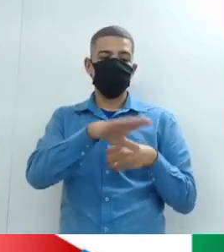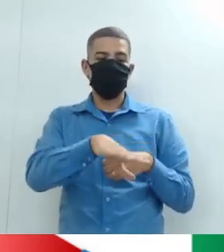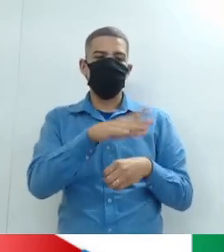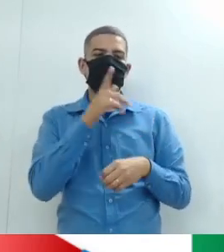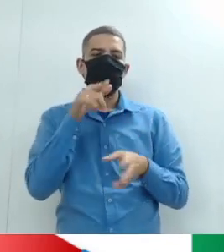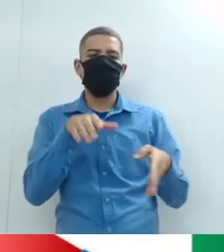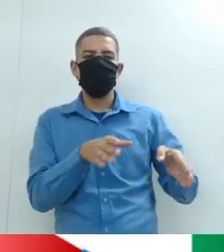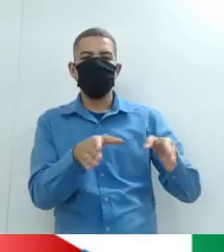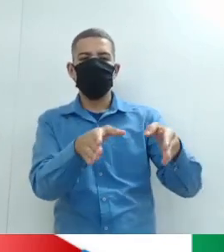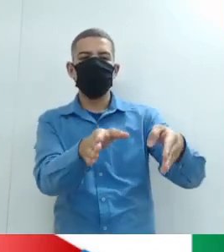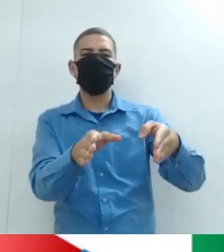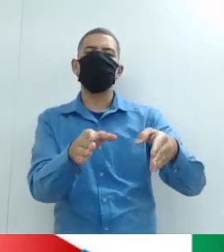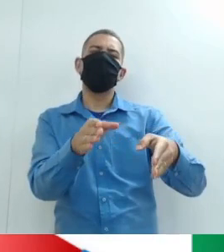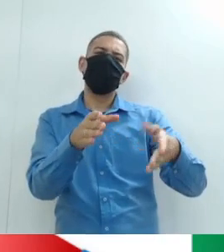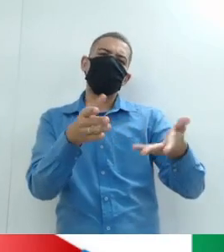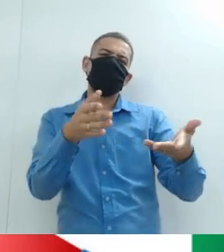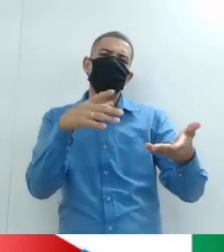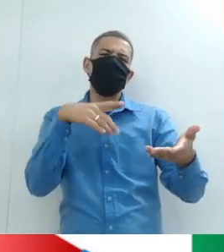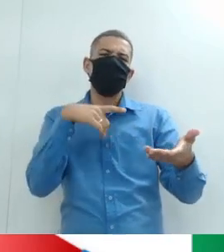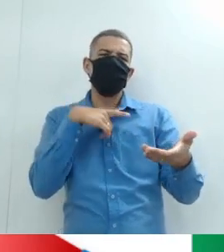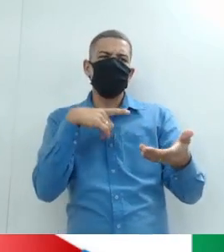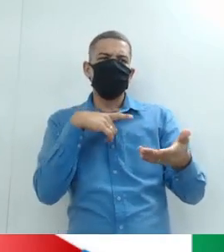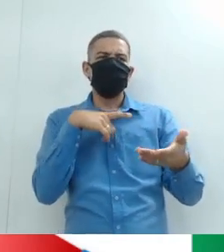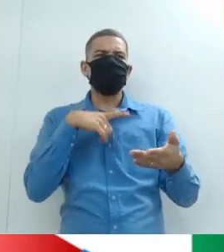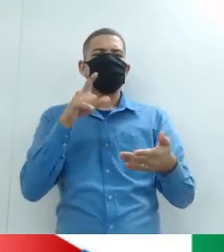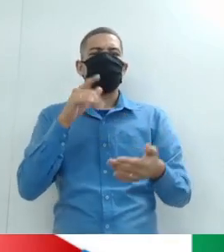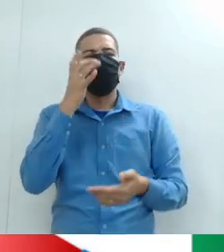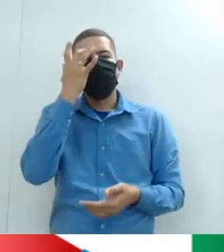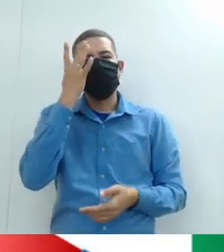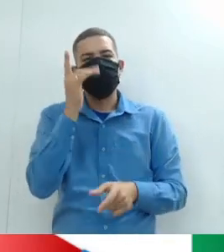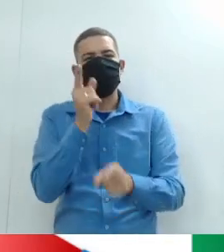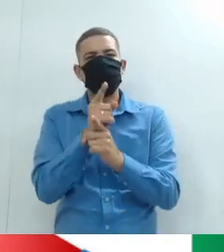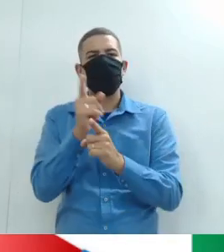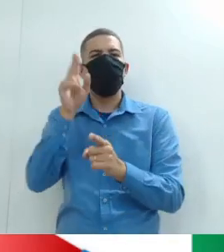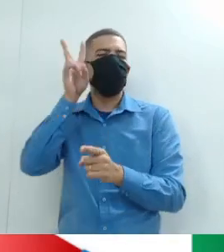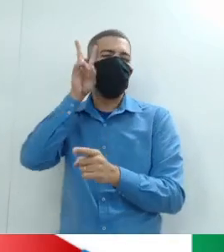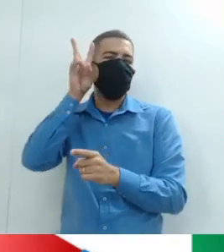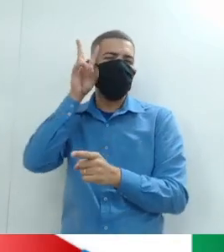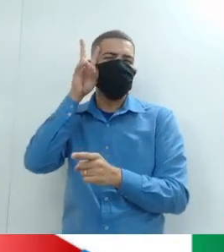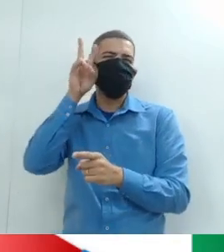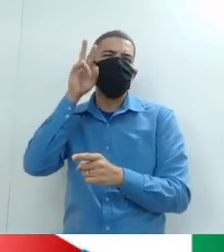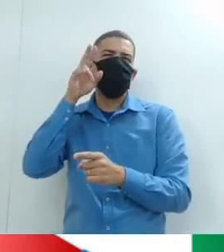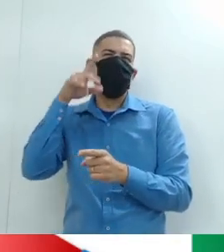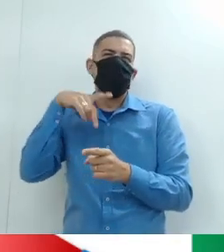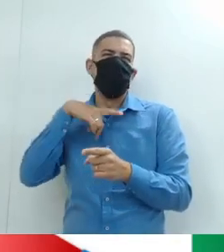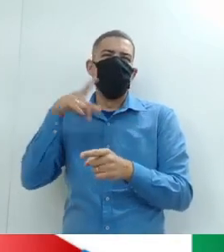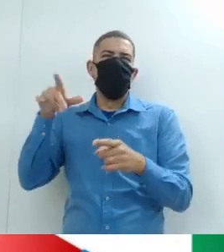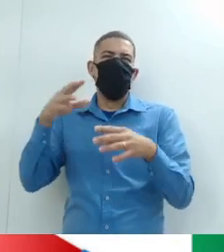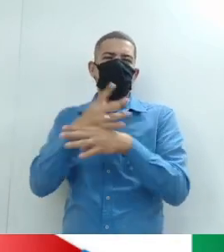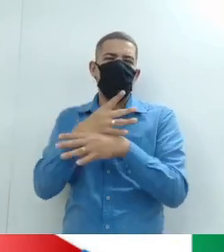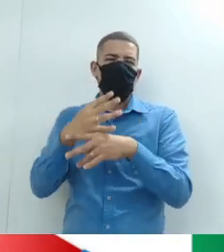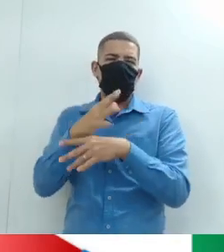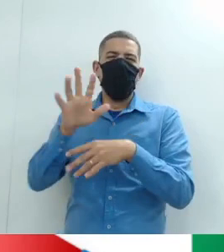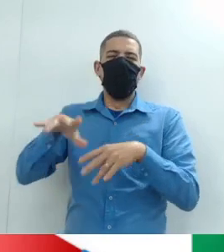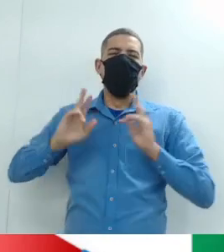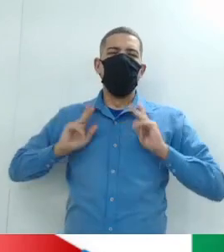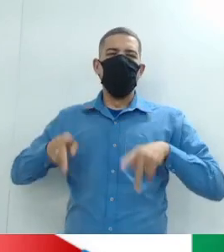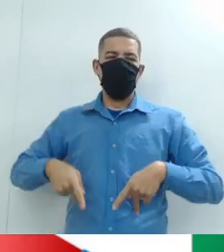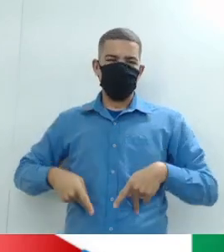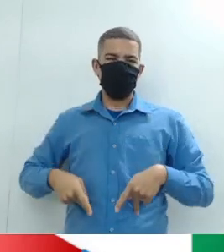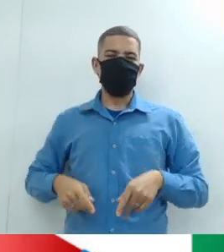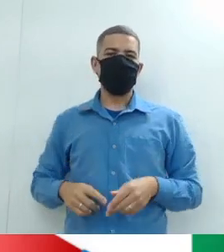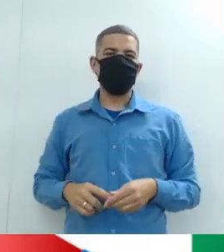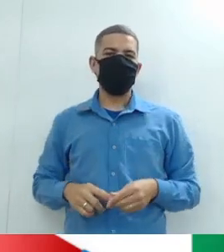água. Normalmente você vai encontrar isso muito facilmente nas histórias das civilizações. Quase